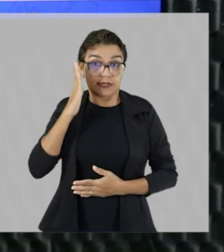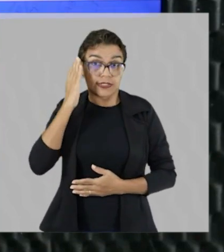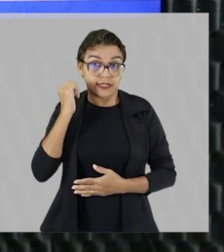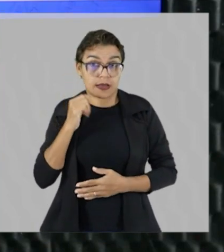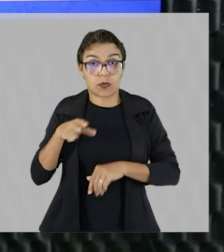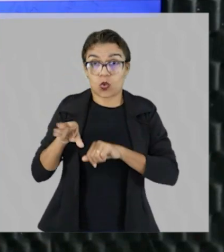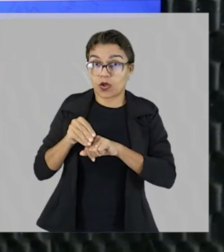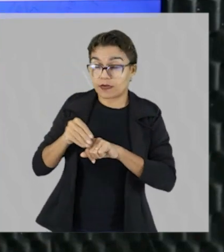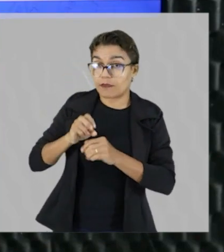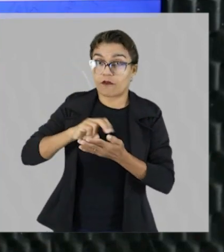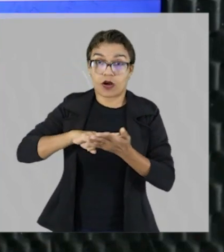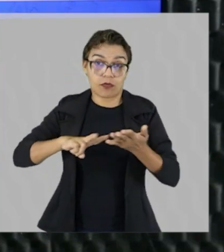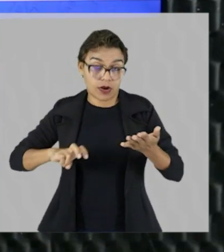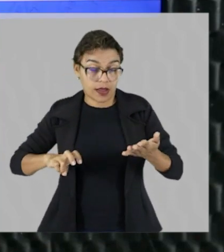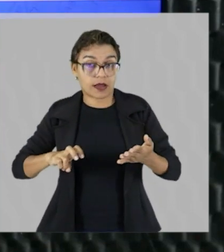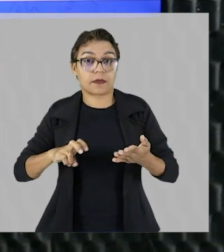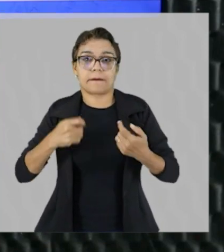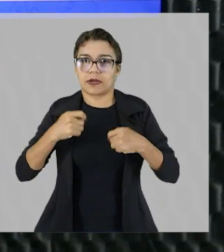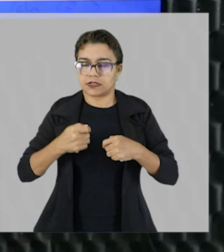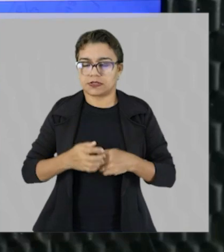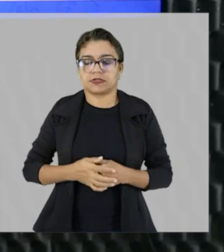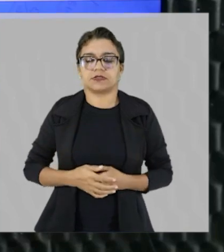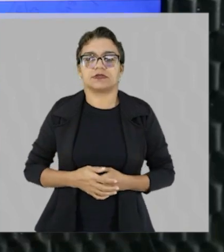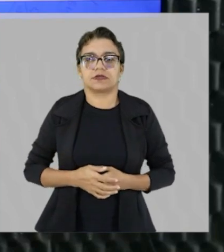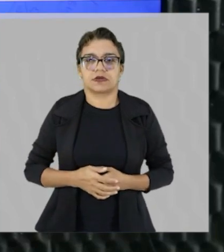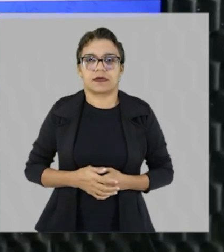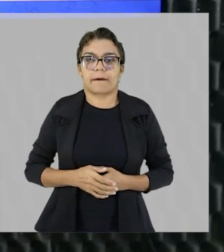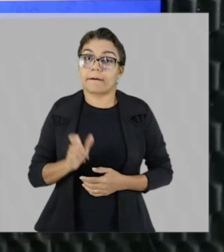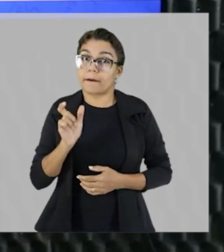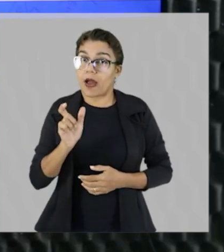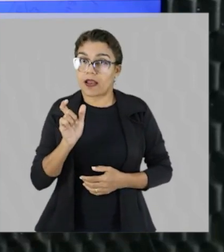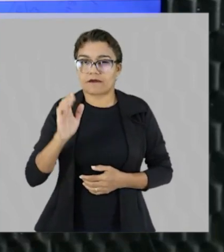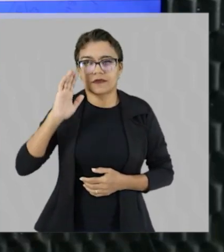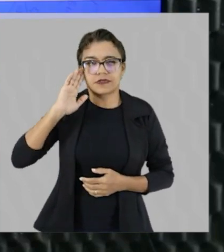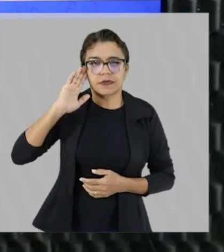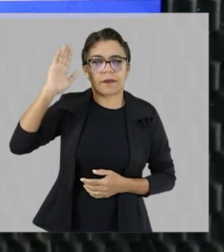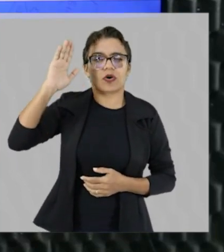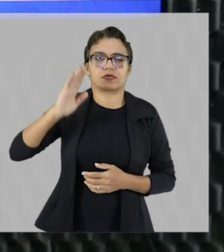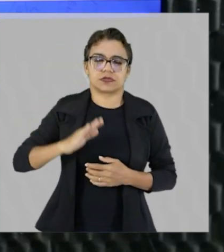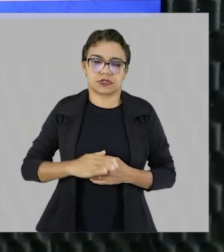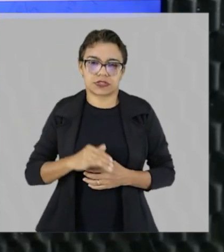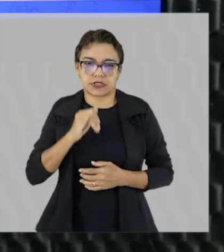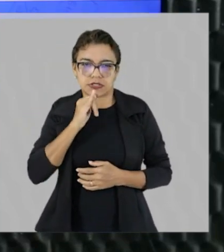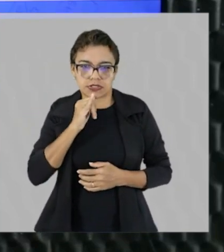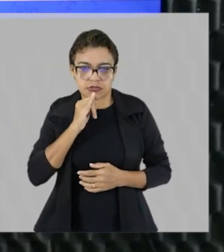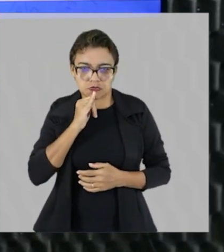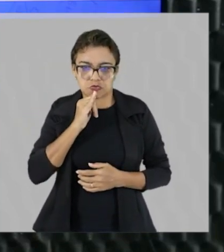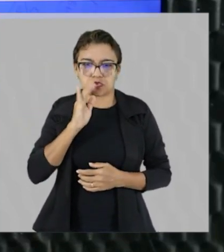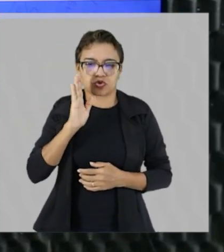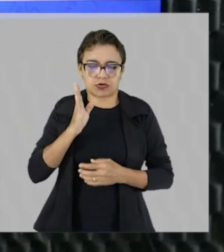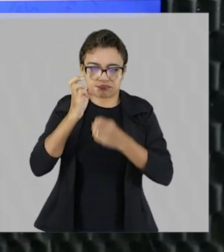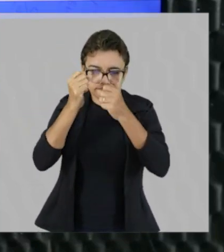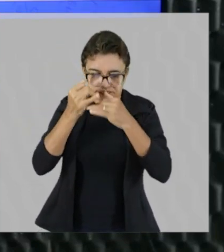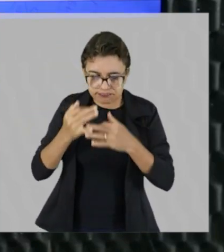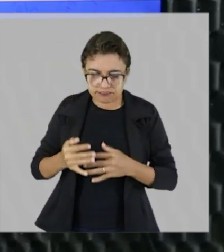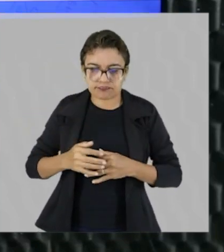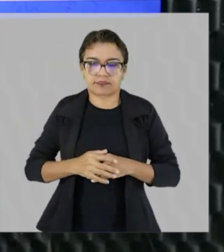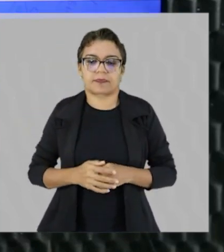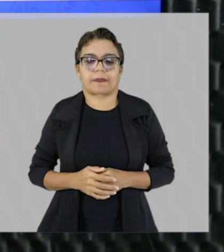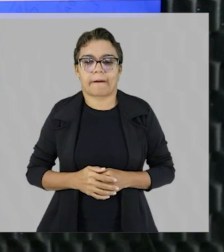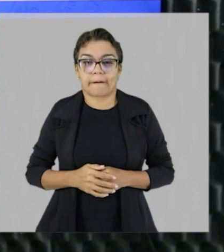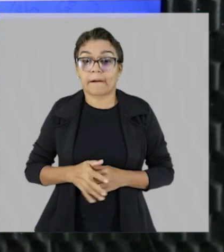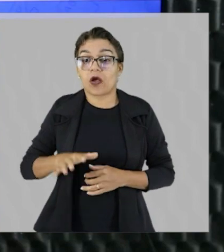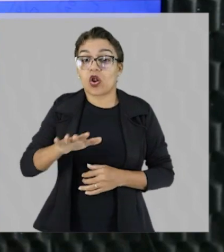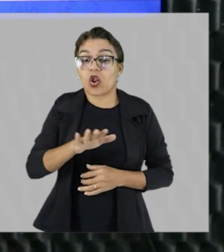conhecimento de vocabulário. Ler as palavras essenciais, são aquelas palavras-chave que a gente falou ainda há pouco. Ler o ambiente,